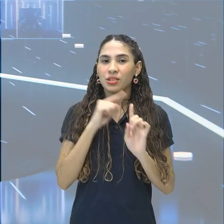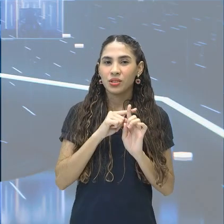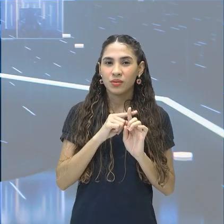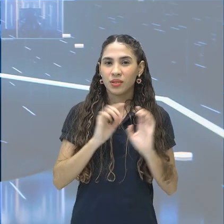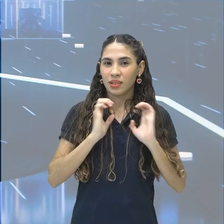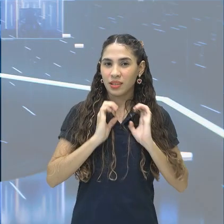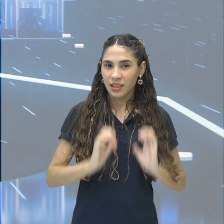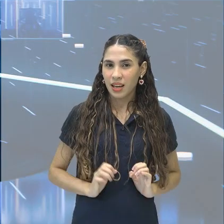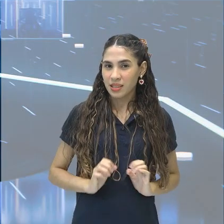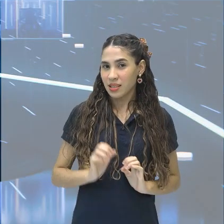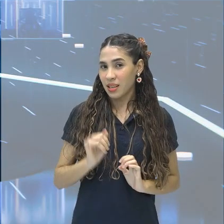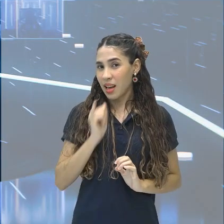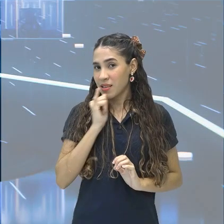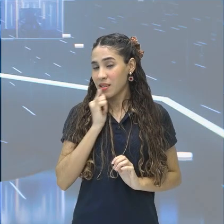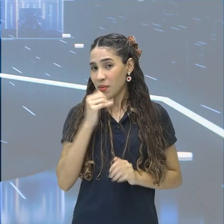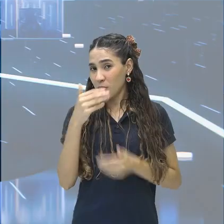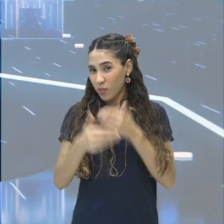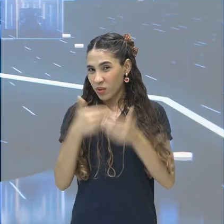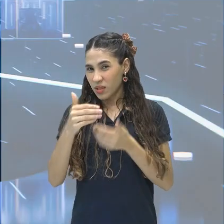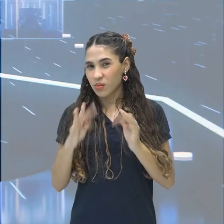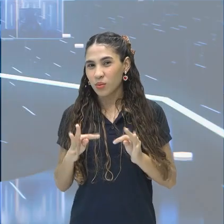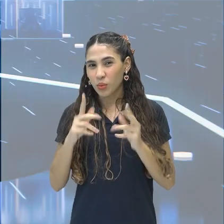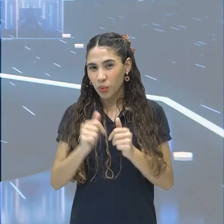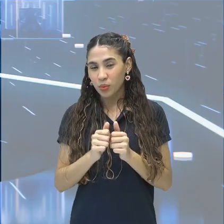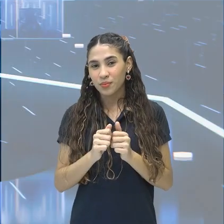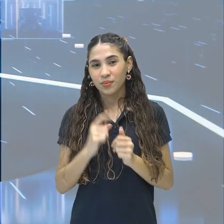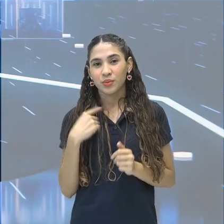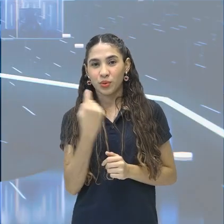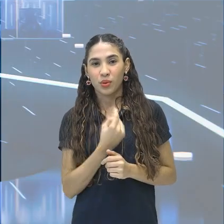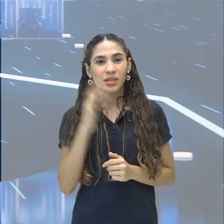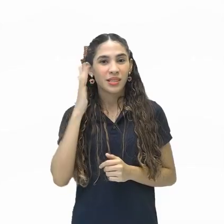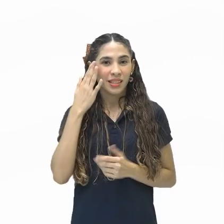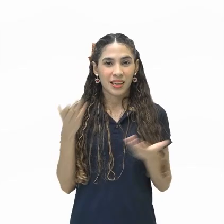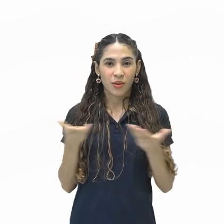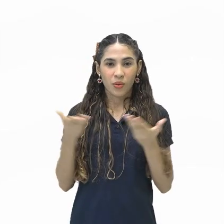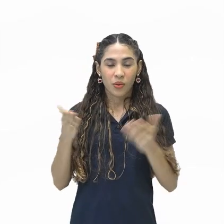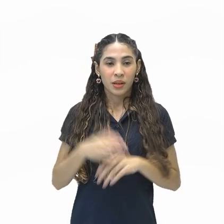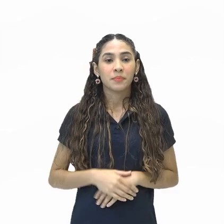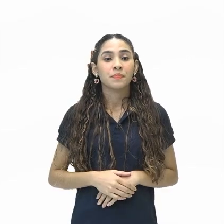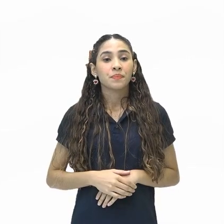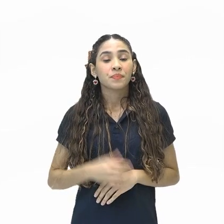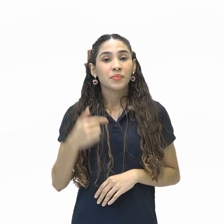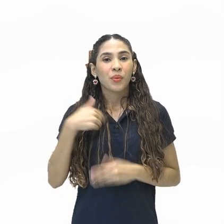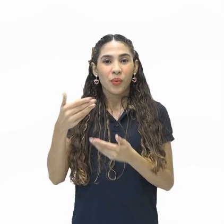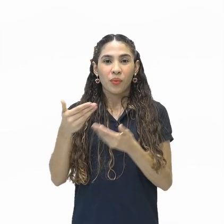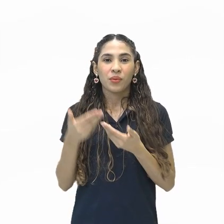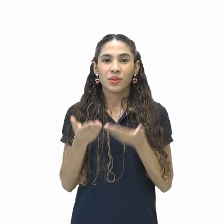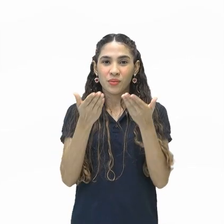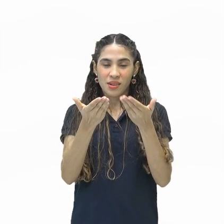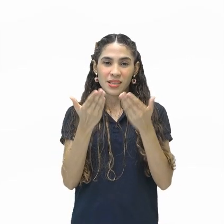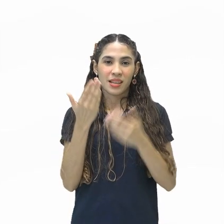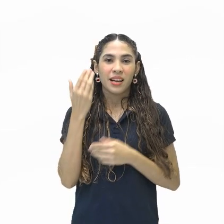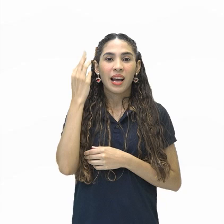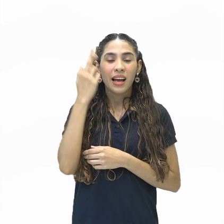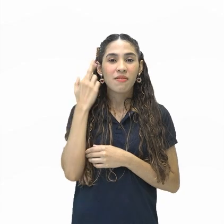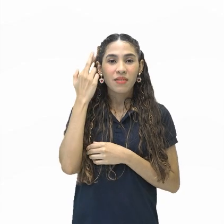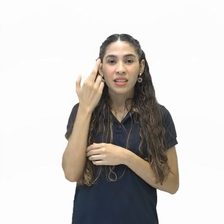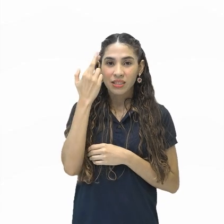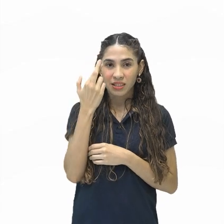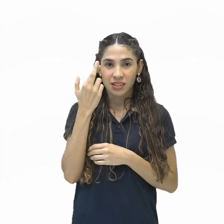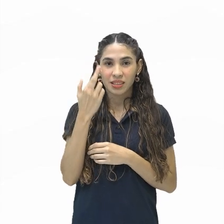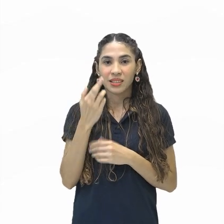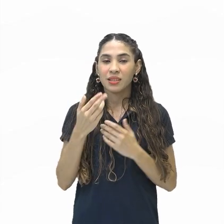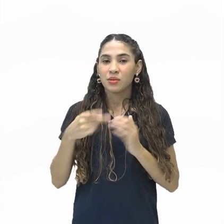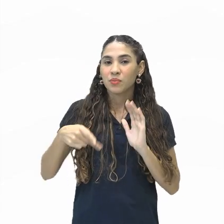da ética, por exemplo, nesse processo todo aí? É o que nós vamos entender agora, tá? Eu convido vocês a refletirem sobre